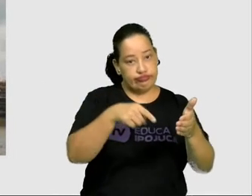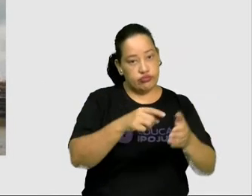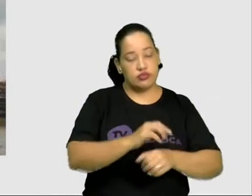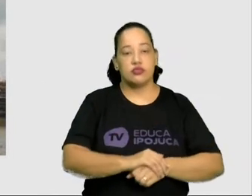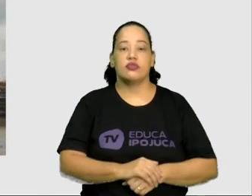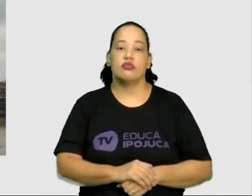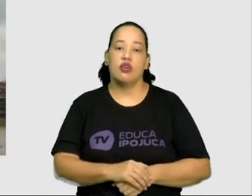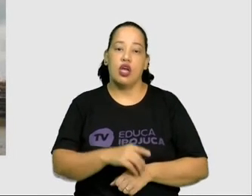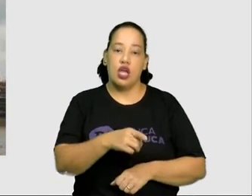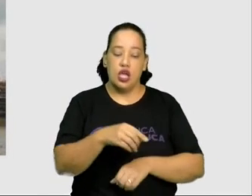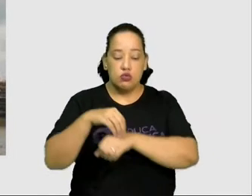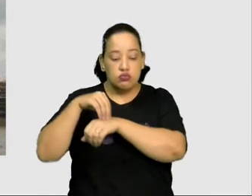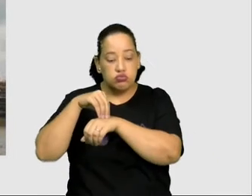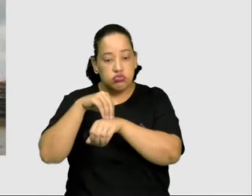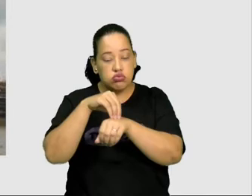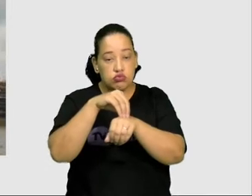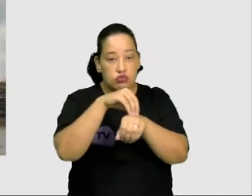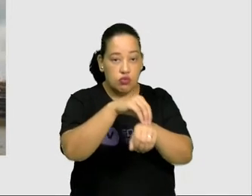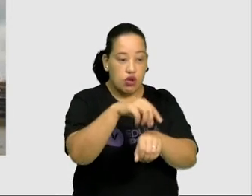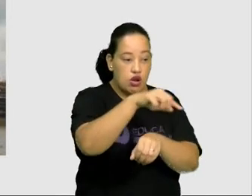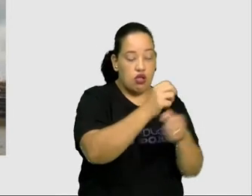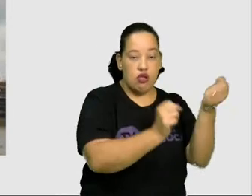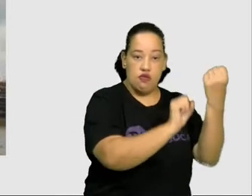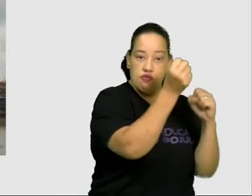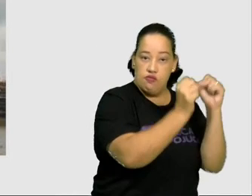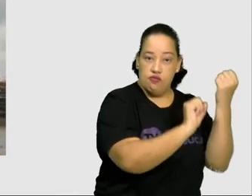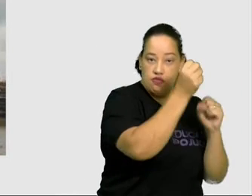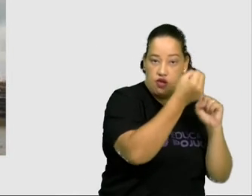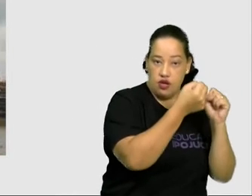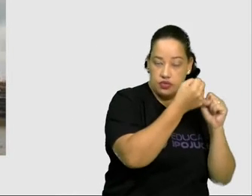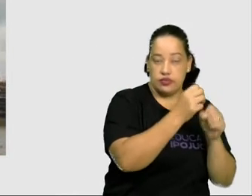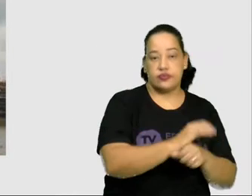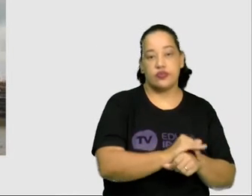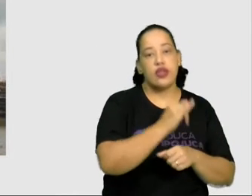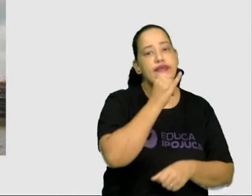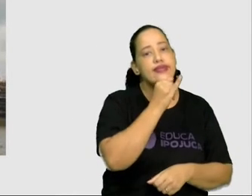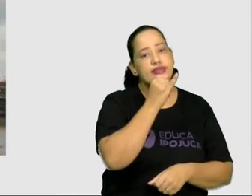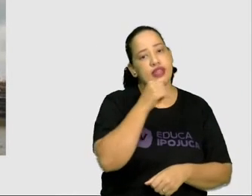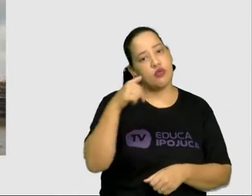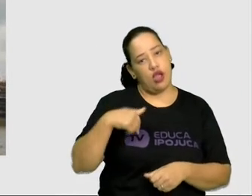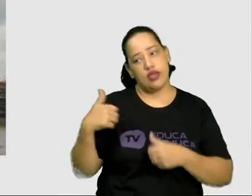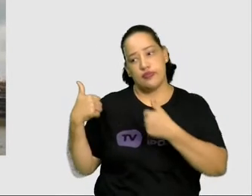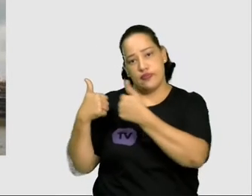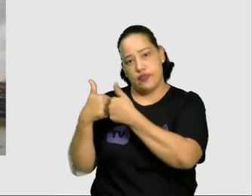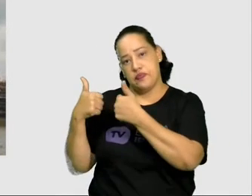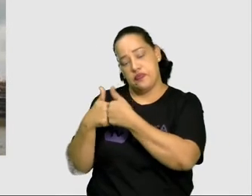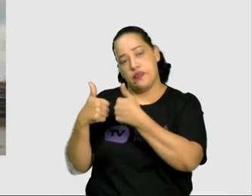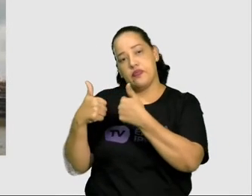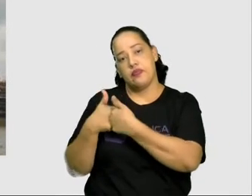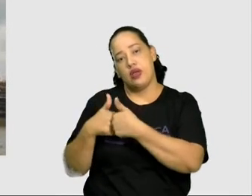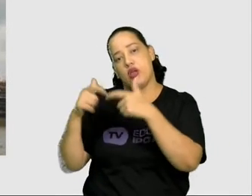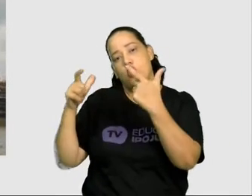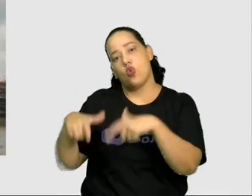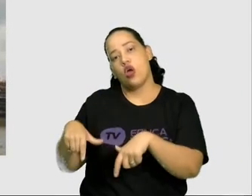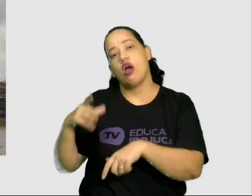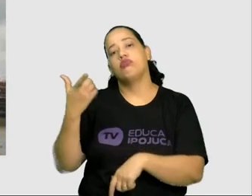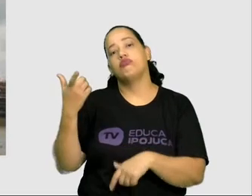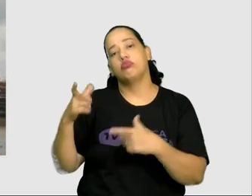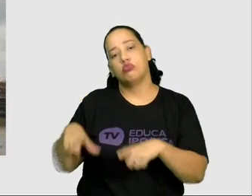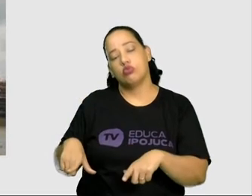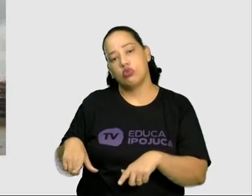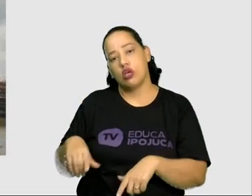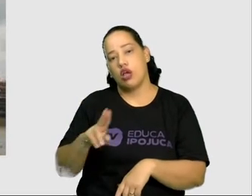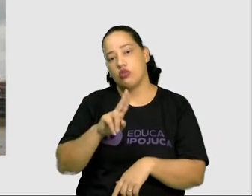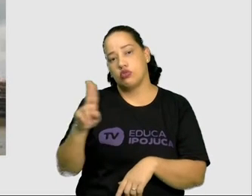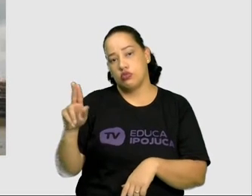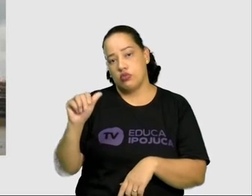é conduzida até as refinarias. Temos um exemplo aqui bem perto de nós, como eu falei para vocês, que é a refinaria